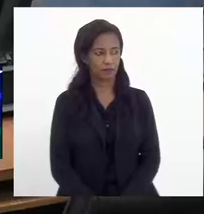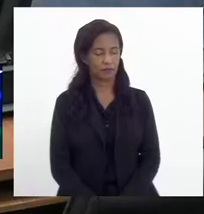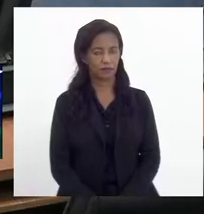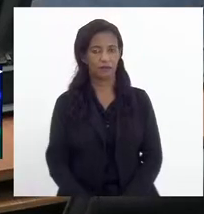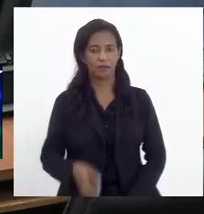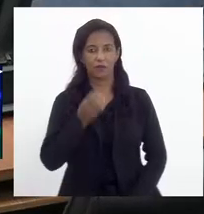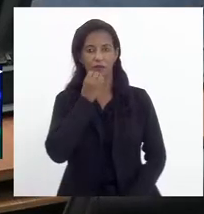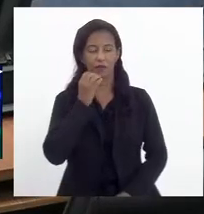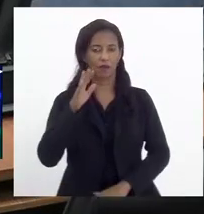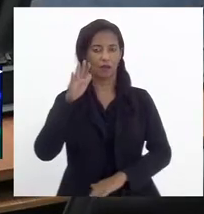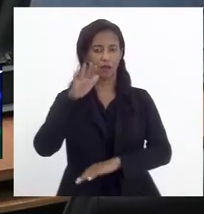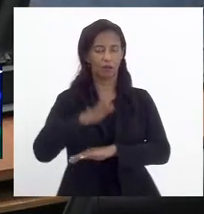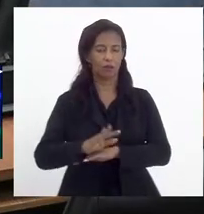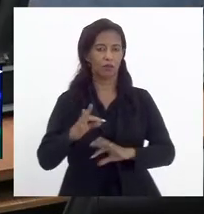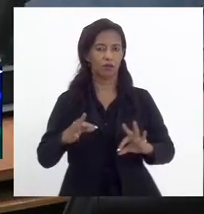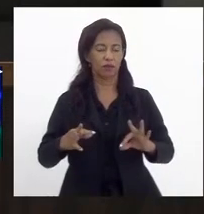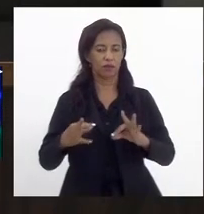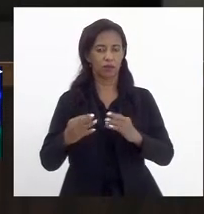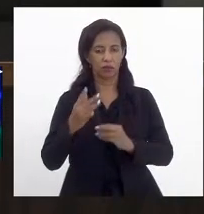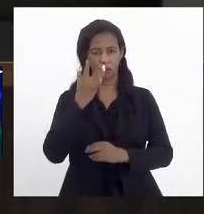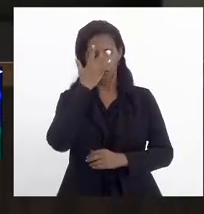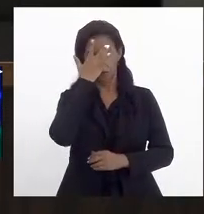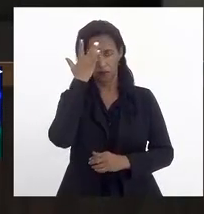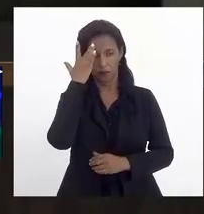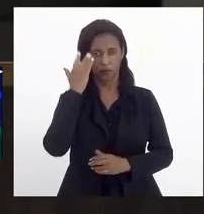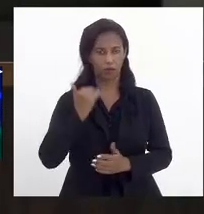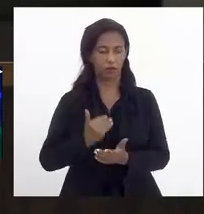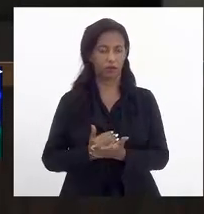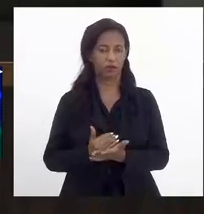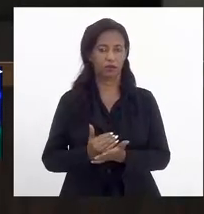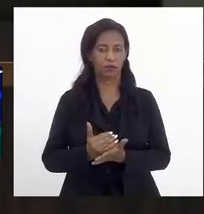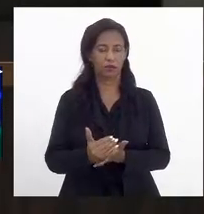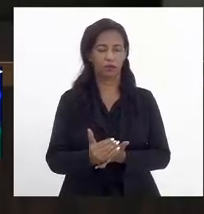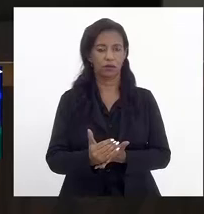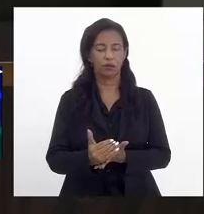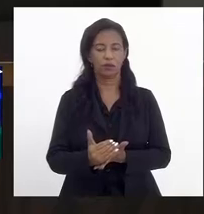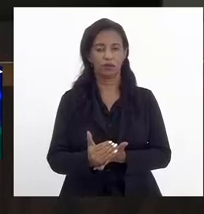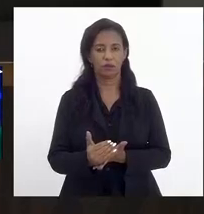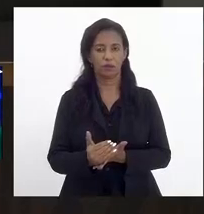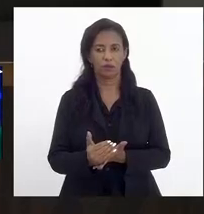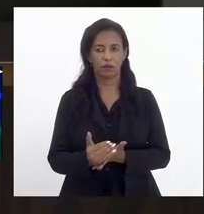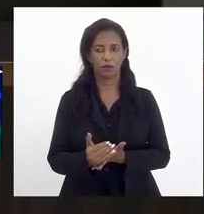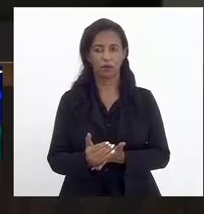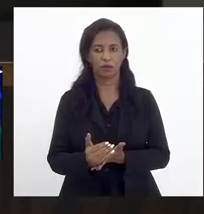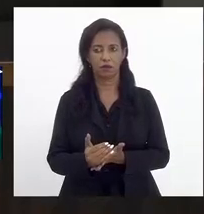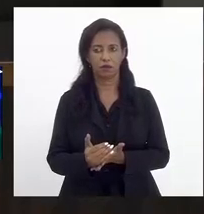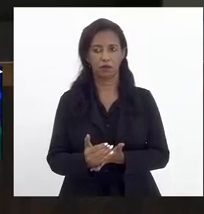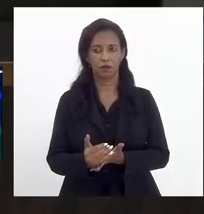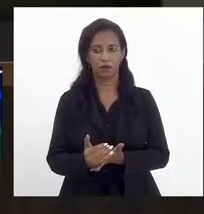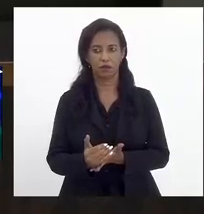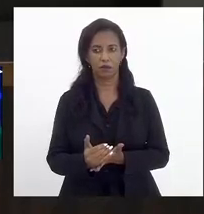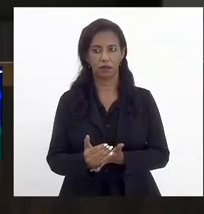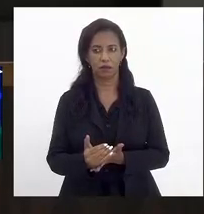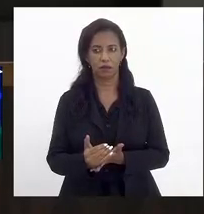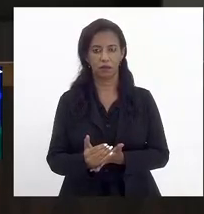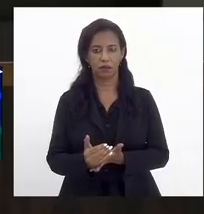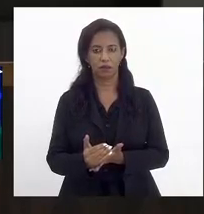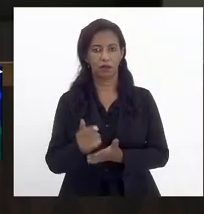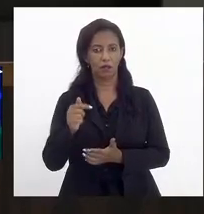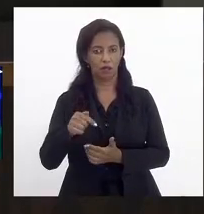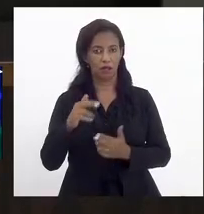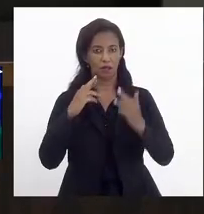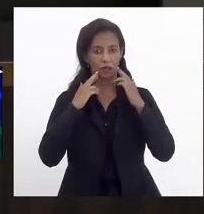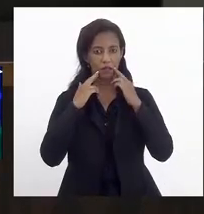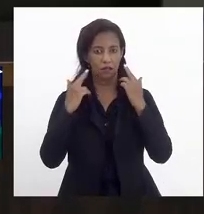é muito boa tarde a todas a todos estamos dando início a